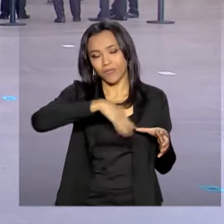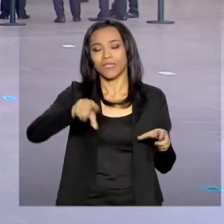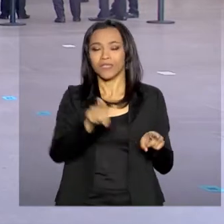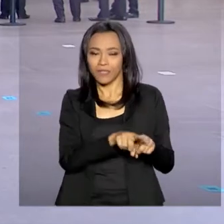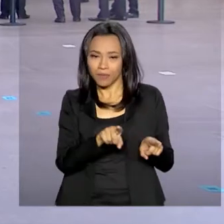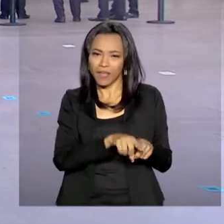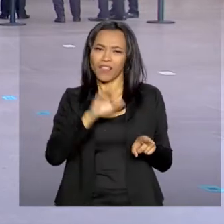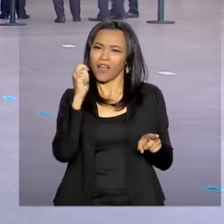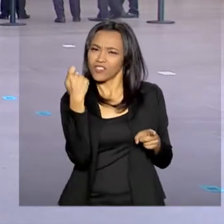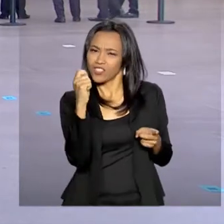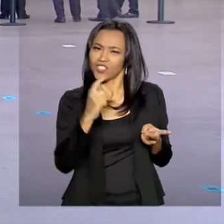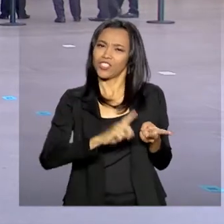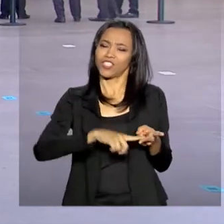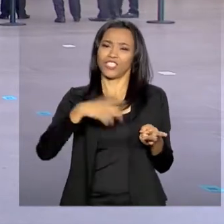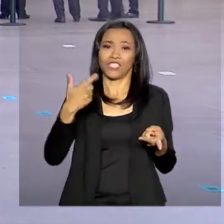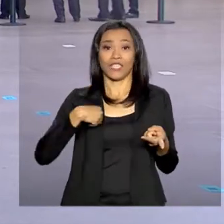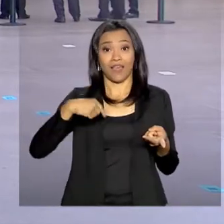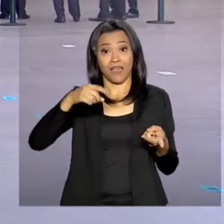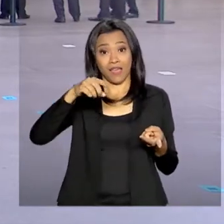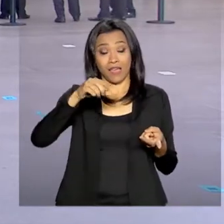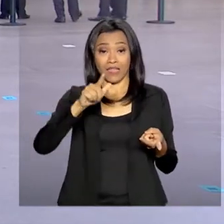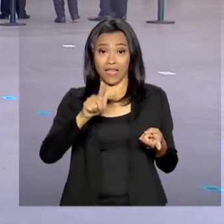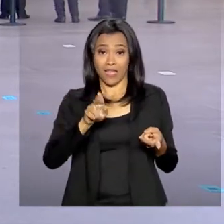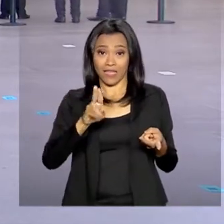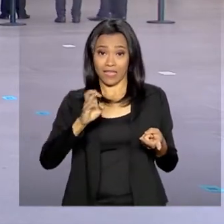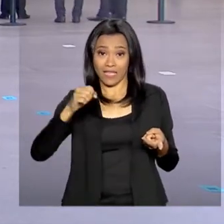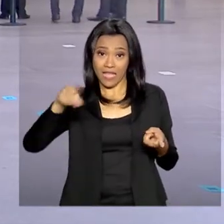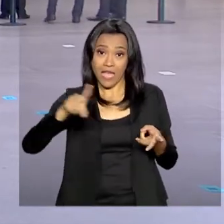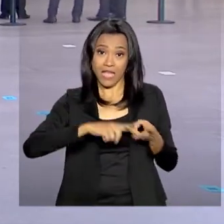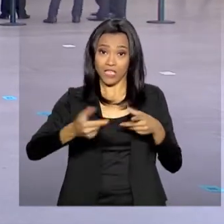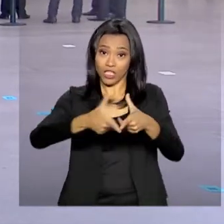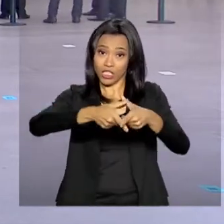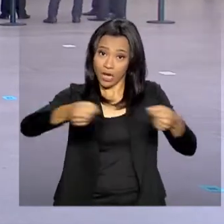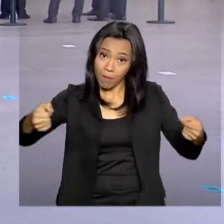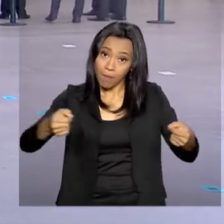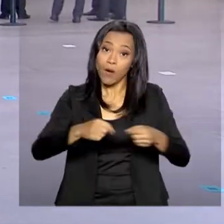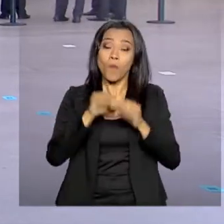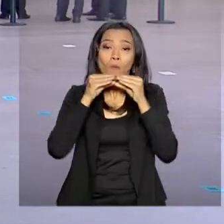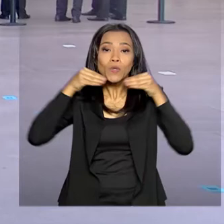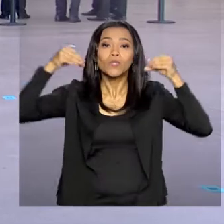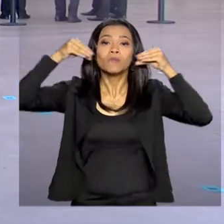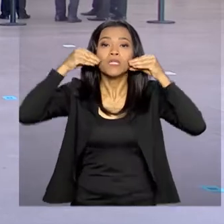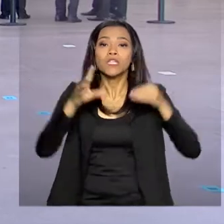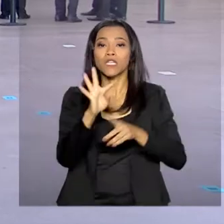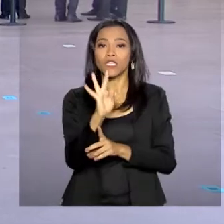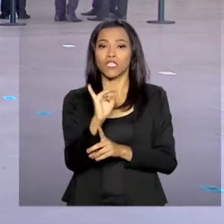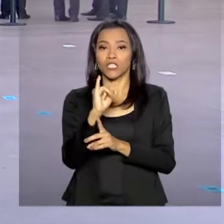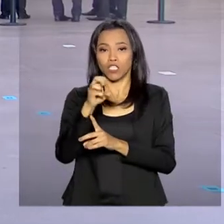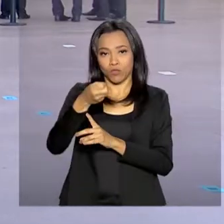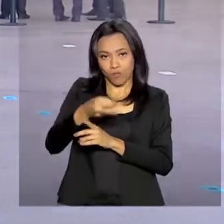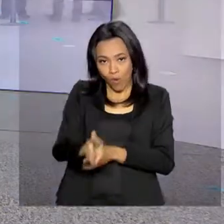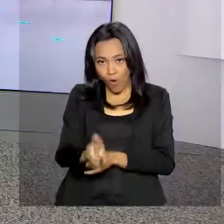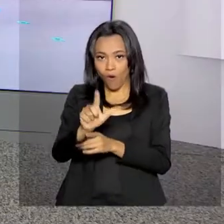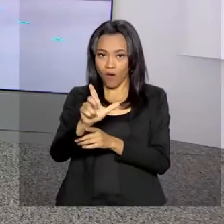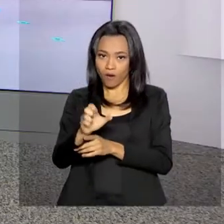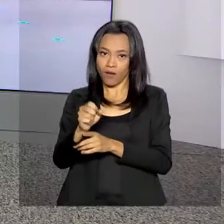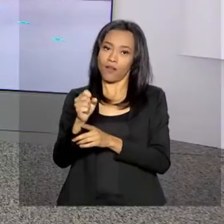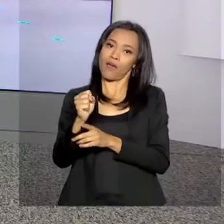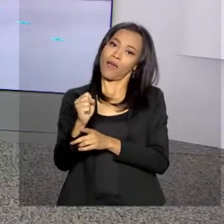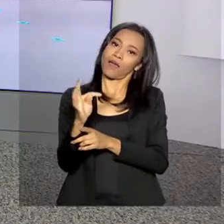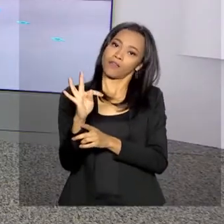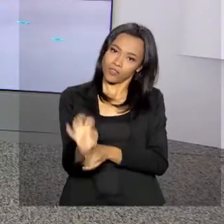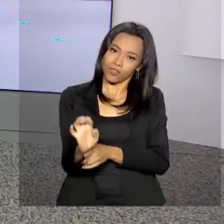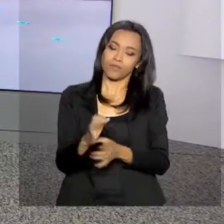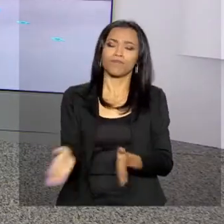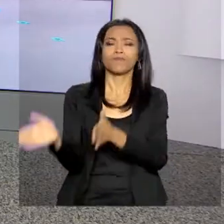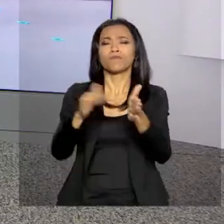diplomatas da Argentina, do Cazaquistão, da Guiné-Bissau, Japão, Moçambique e Timor-Leste. Carla. Luciana, e sobre a